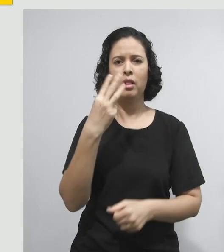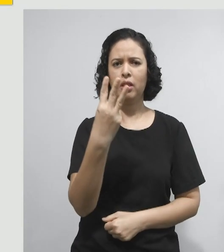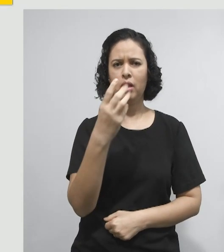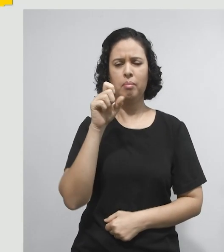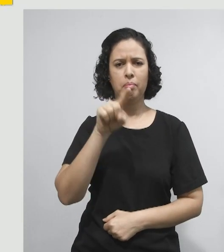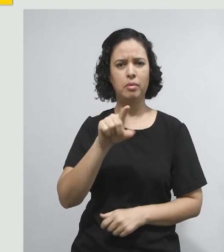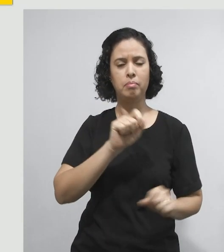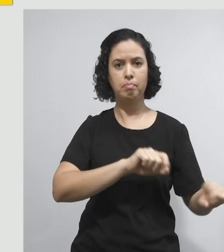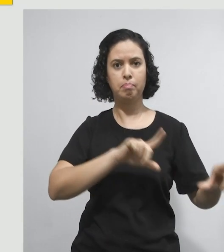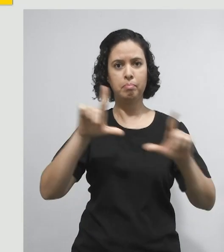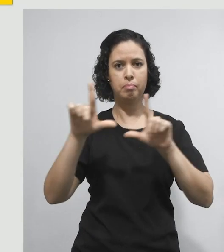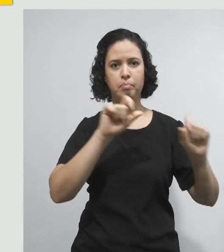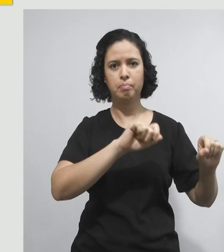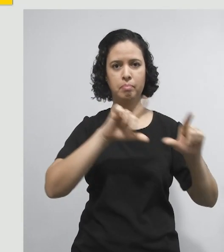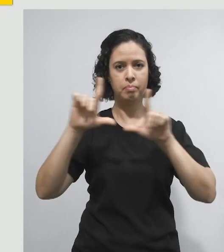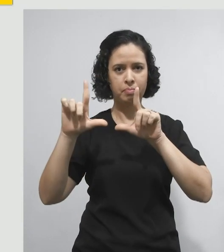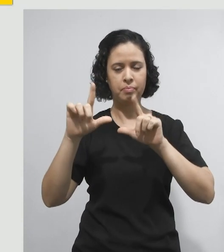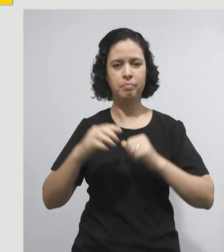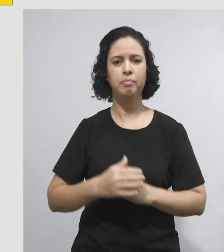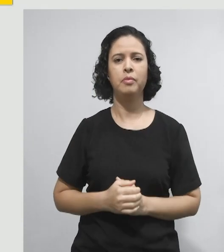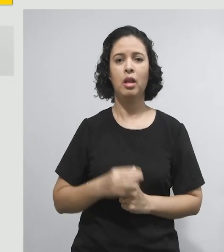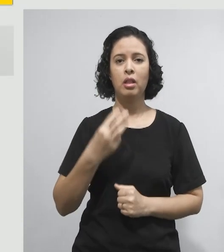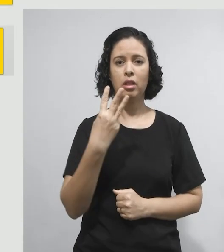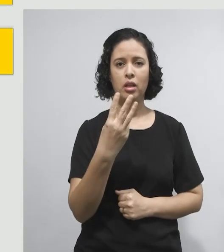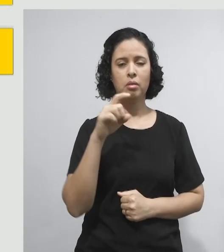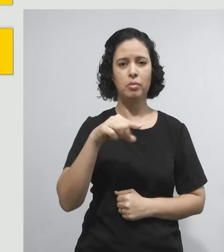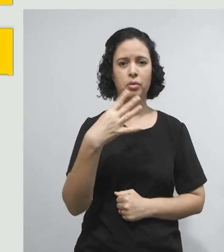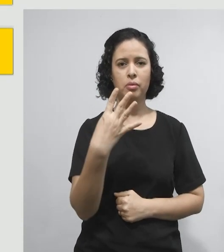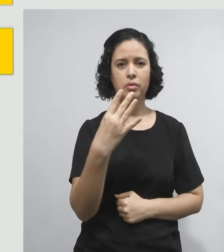3.000 slides diagramados e revisados,